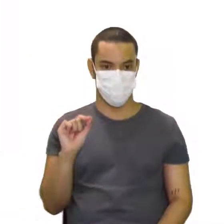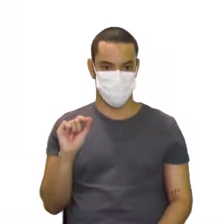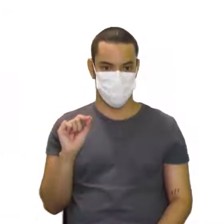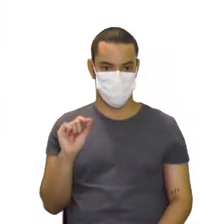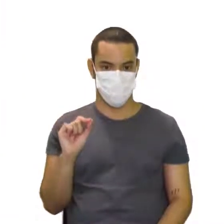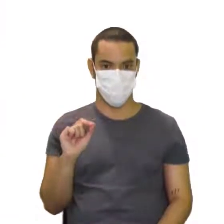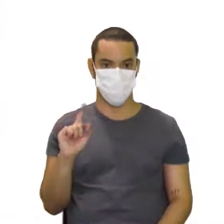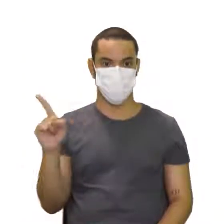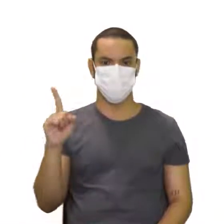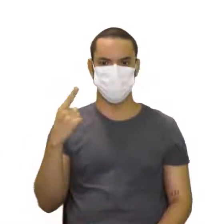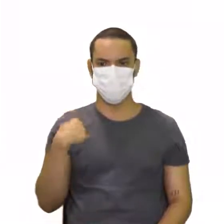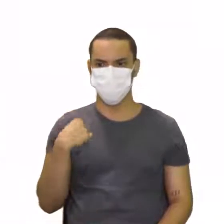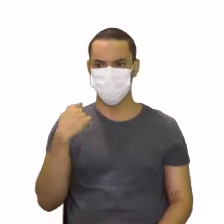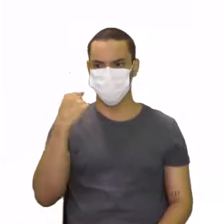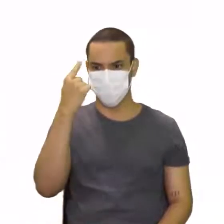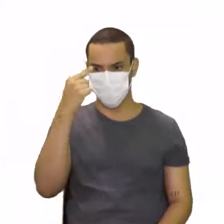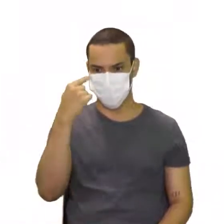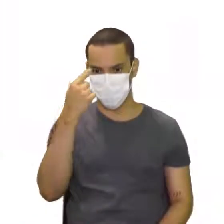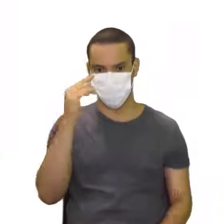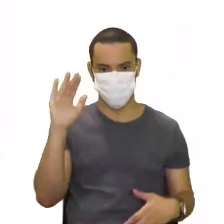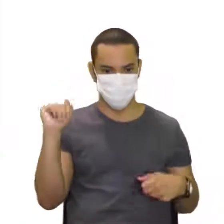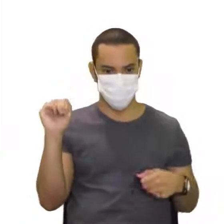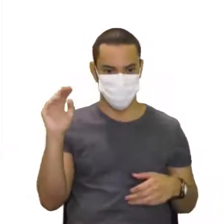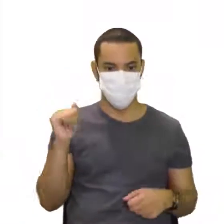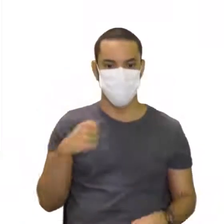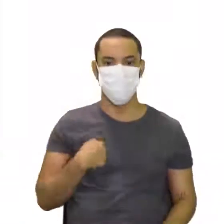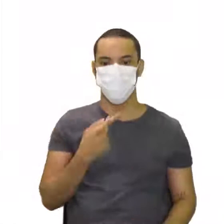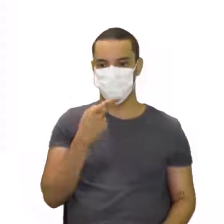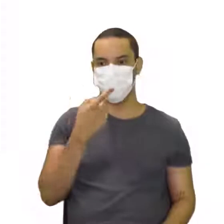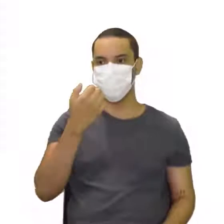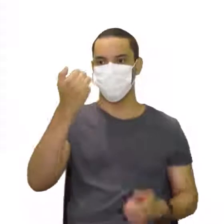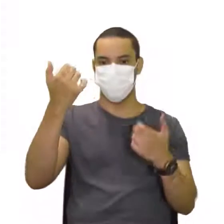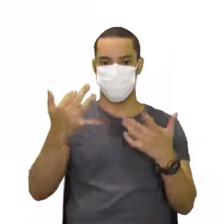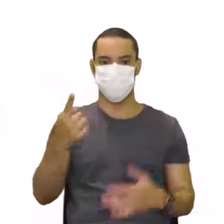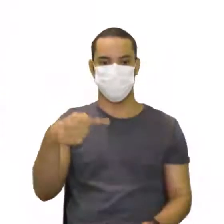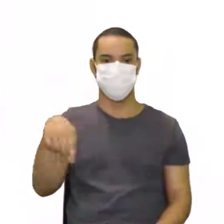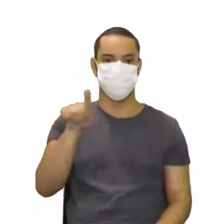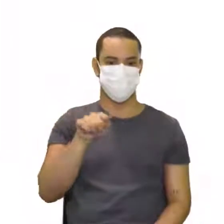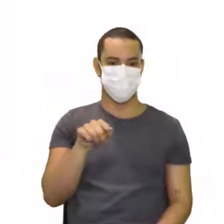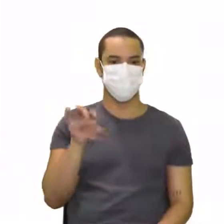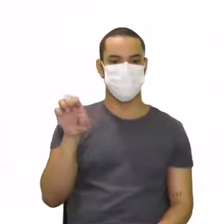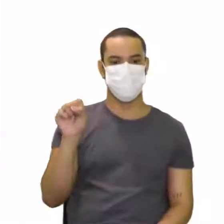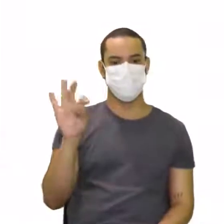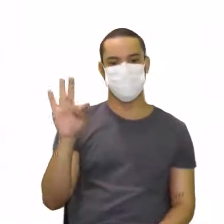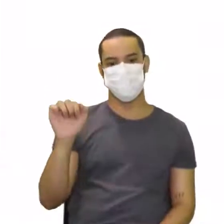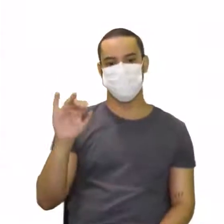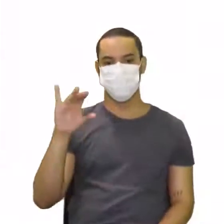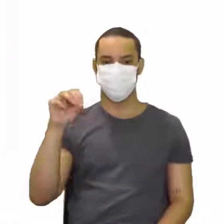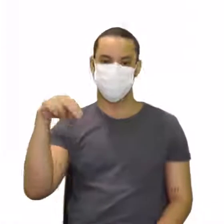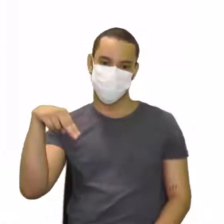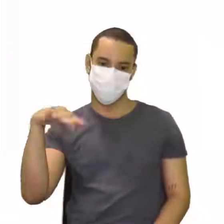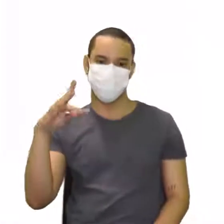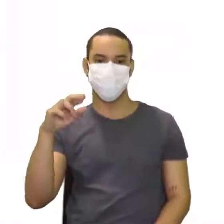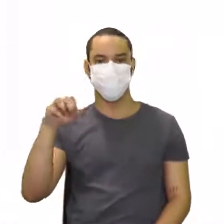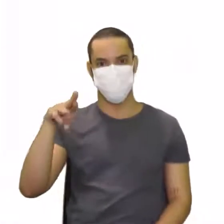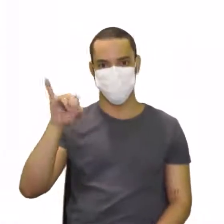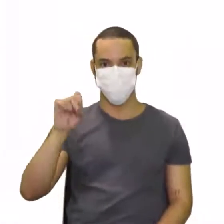tem em espanhol, deixa eu gastar um pouquinho meu portunhol para vocês aqui, ó, estação transmissora, que bonito, né, Vitor?